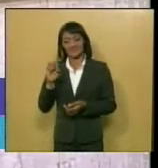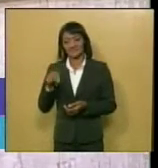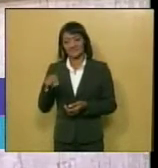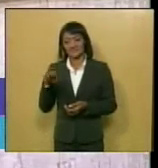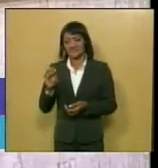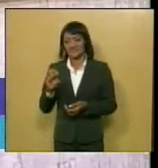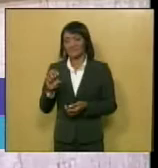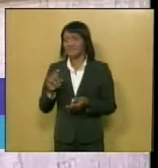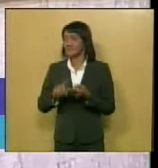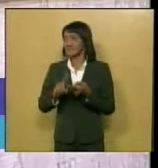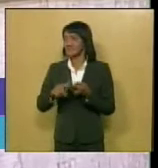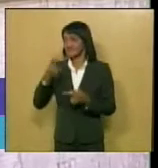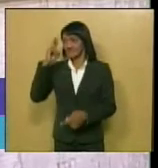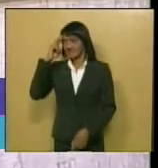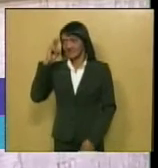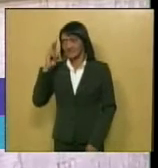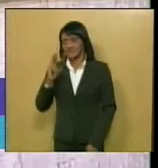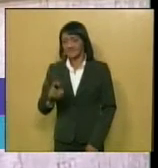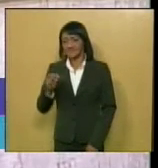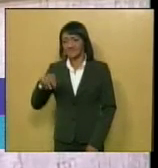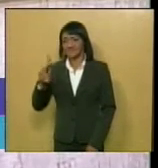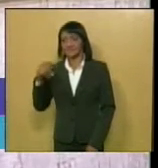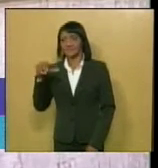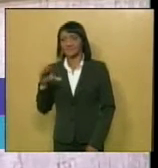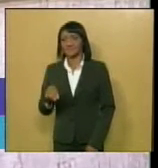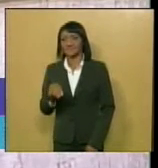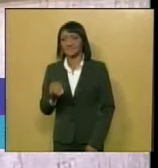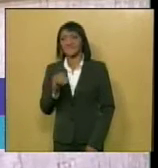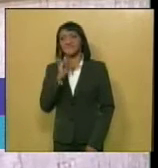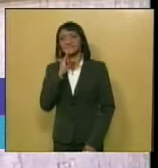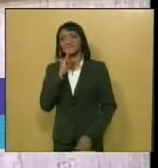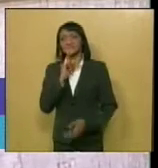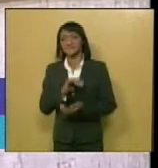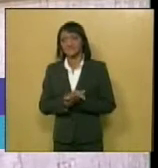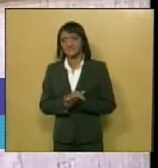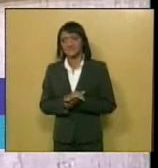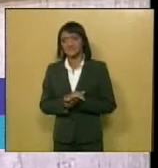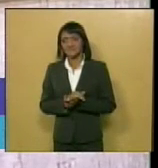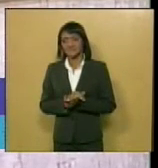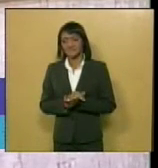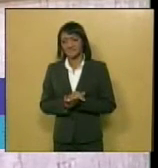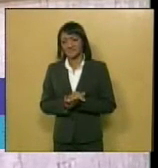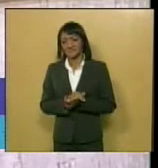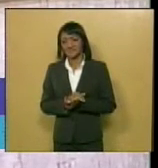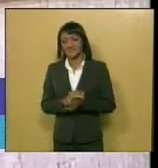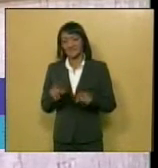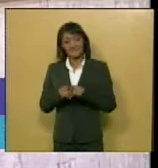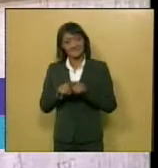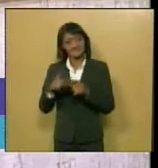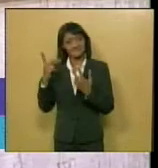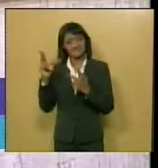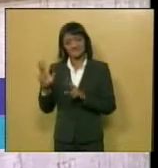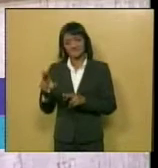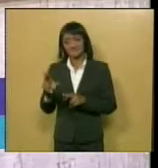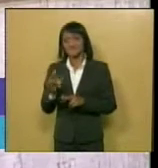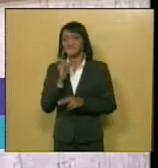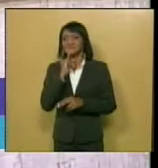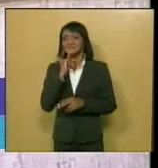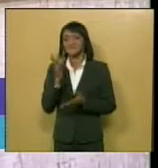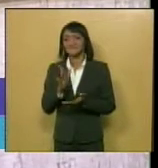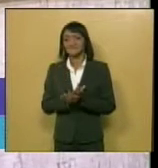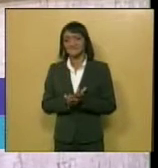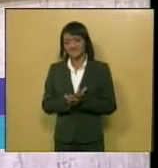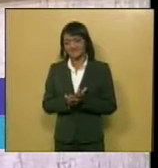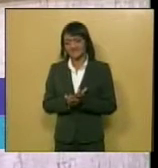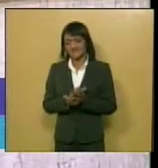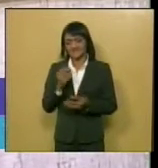O excelentíssimo senhor vice-prefeito Zé Carlos Machado, itabaianense. Por coincidência, né? Ceboleiro, parabéns por ter inaugurado mais um